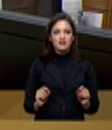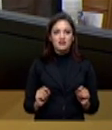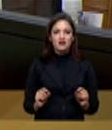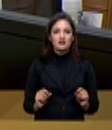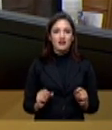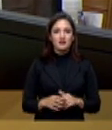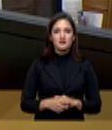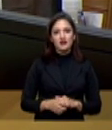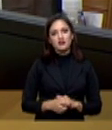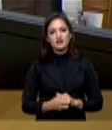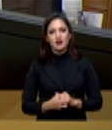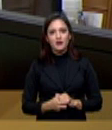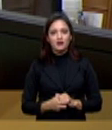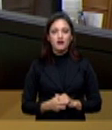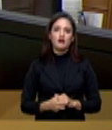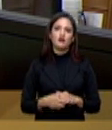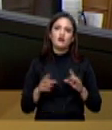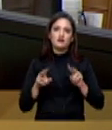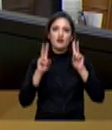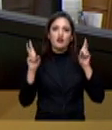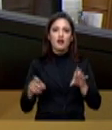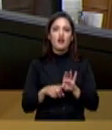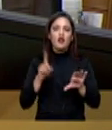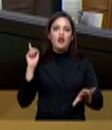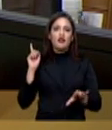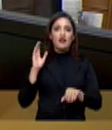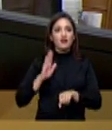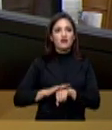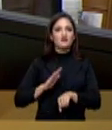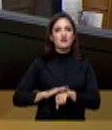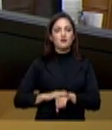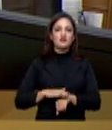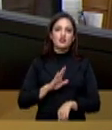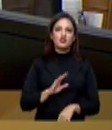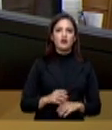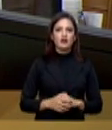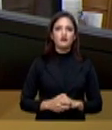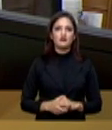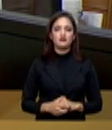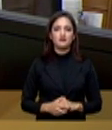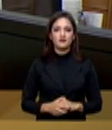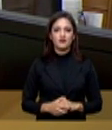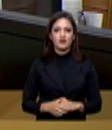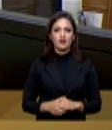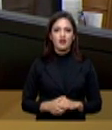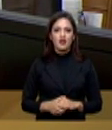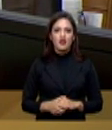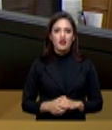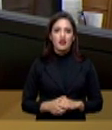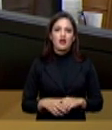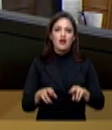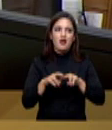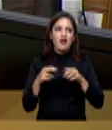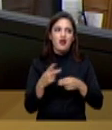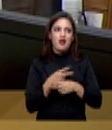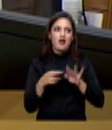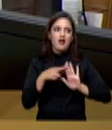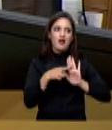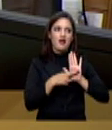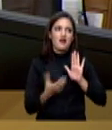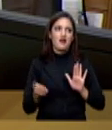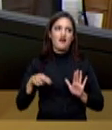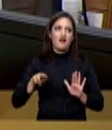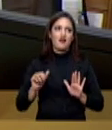quanto a violação autonomia Municipal pela compulsoriedade fática das normativas da Ana